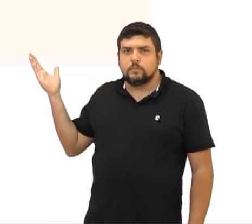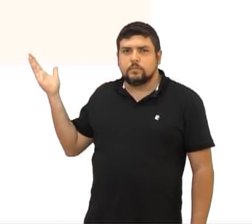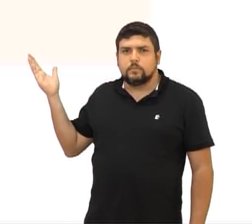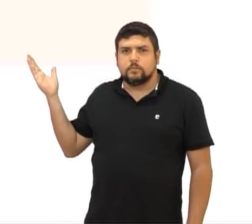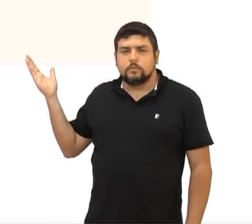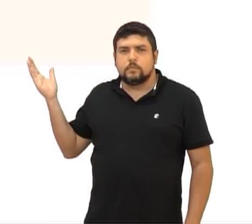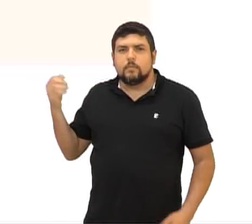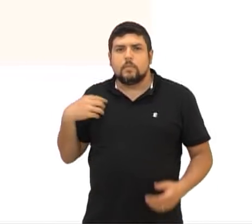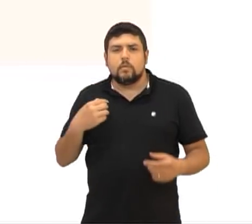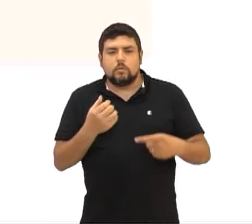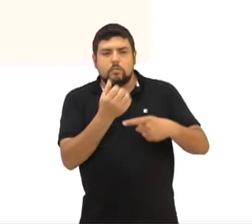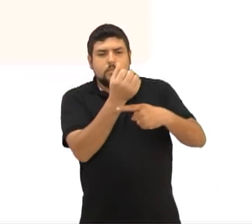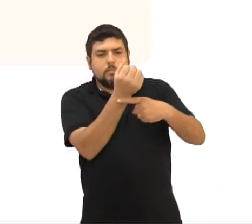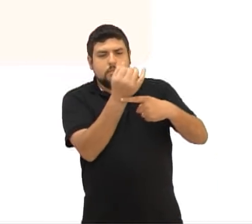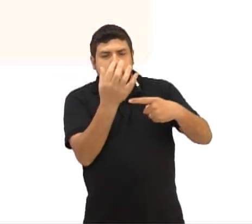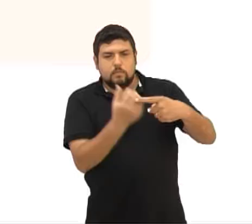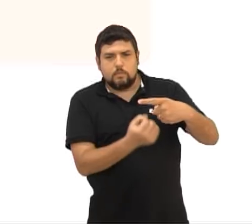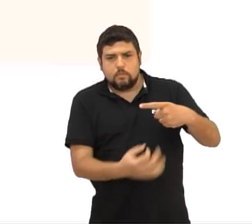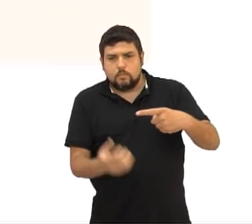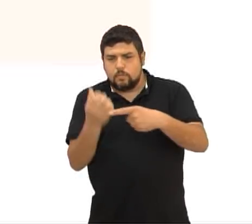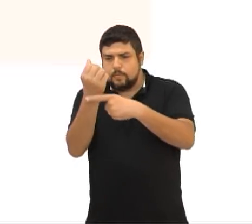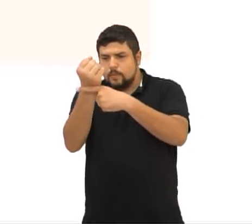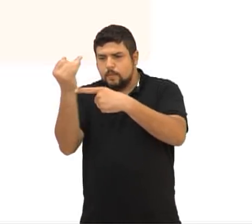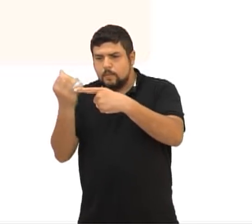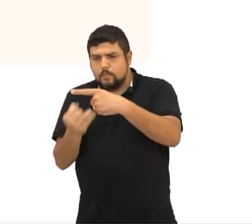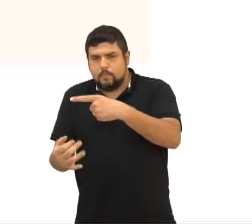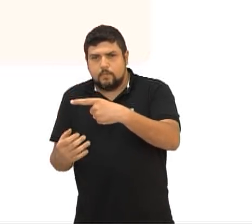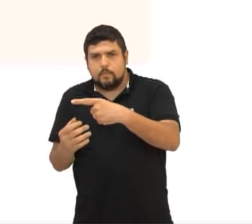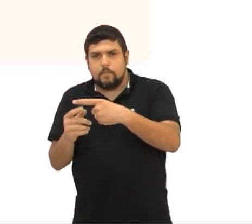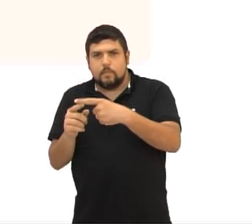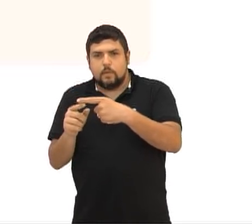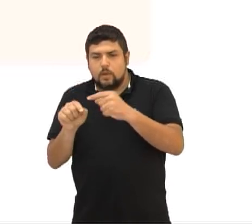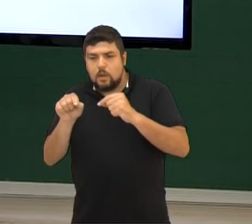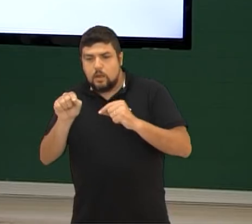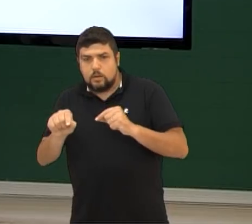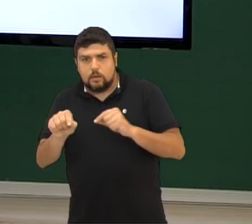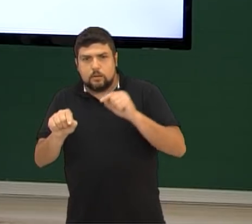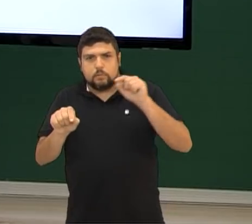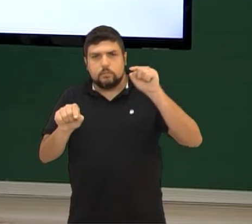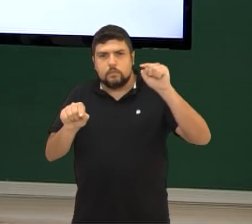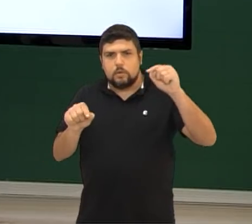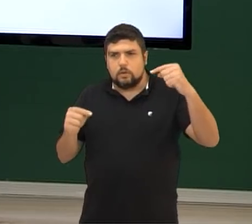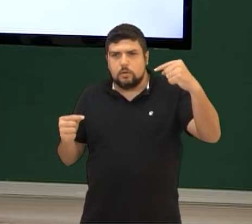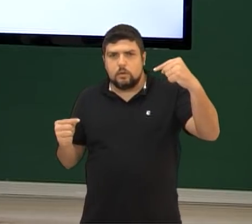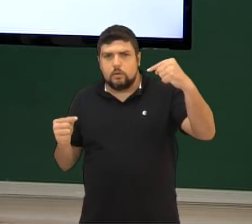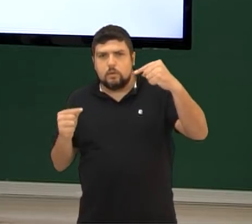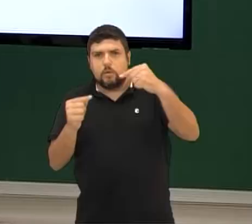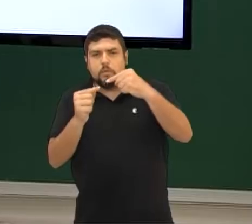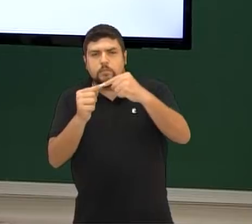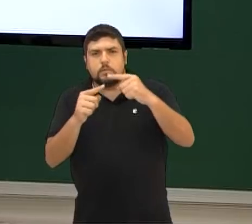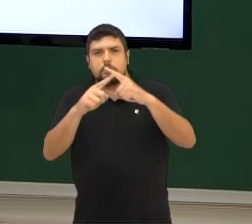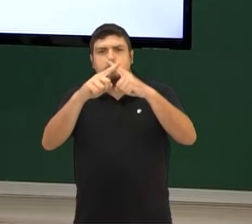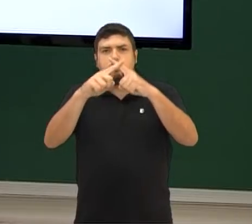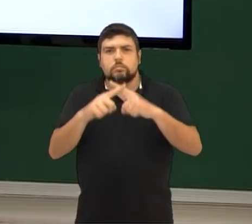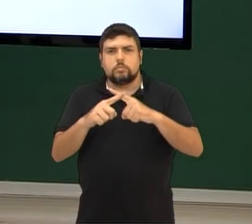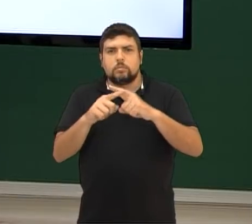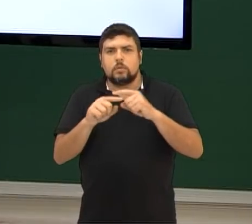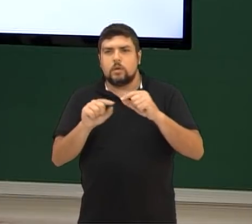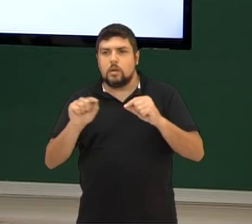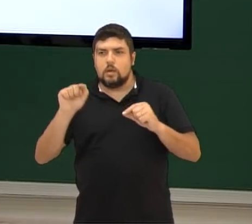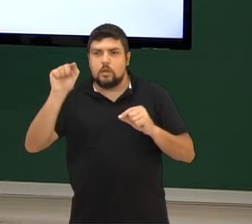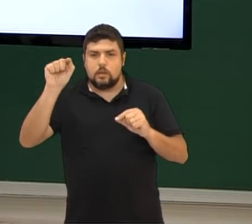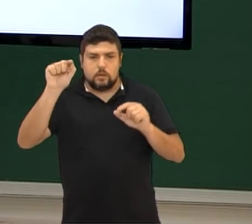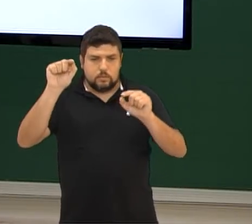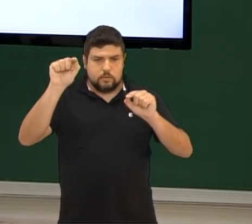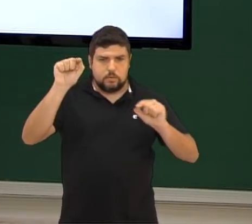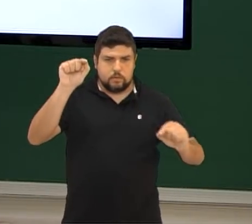está afirmando aqui, generalizando numa afirmação, em que qualquer proporção, o produto dos